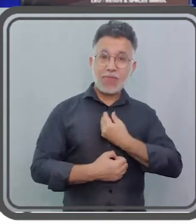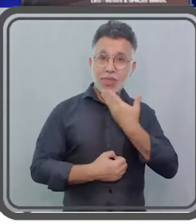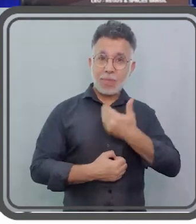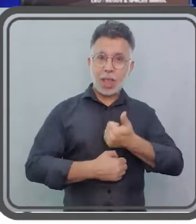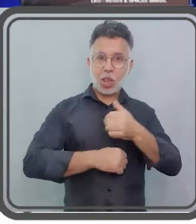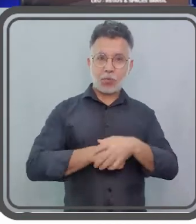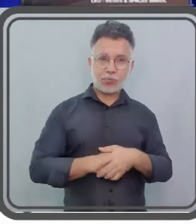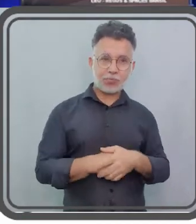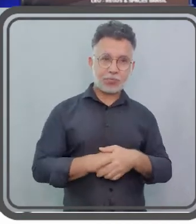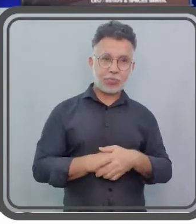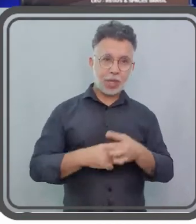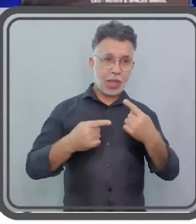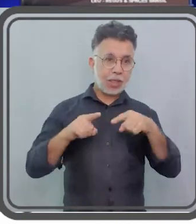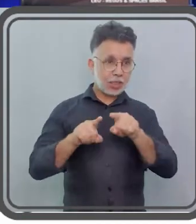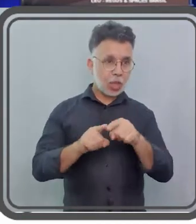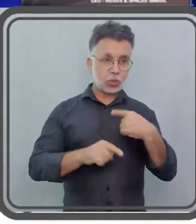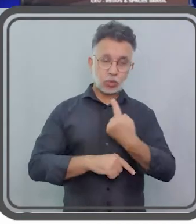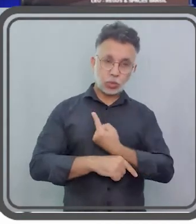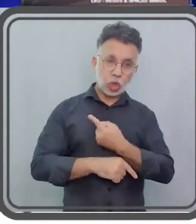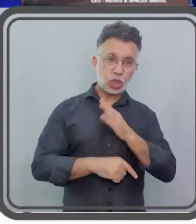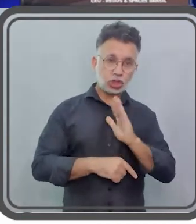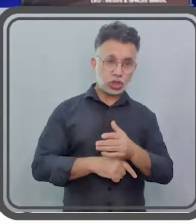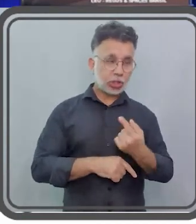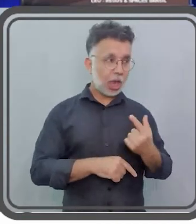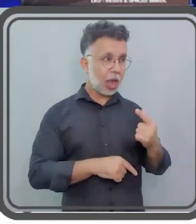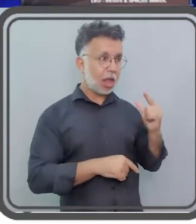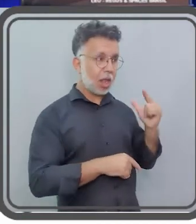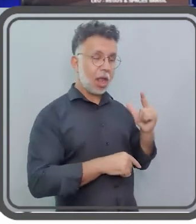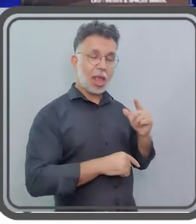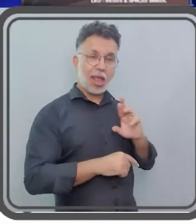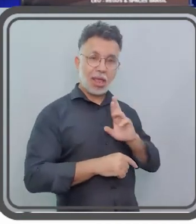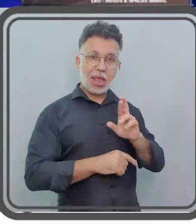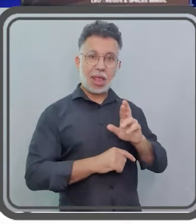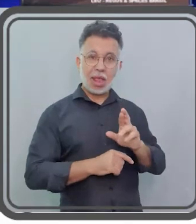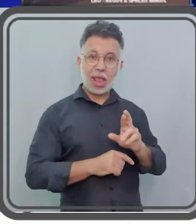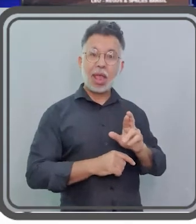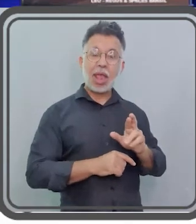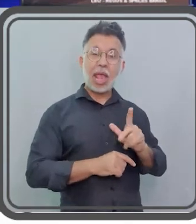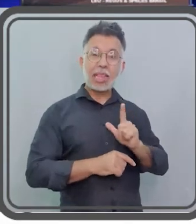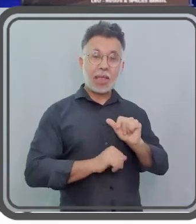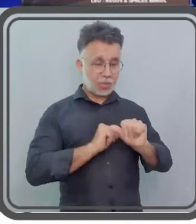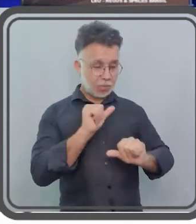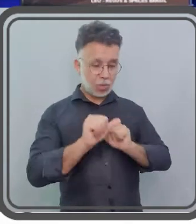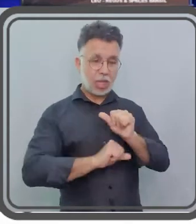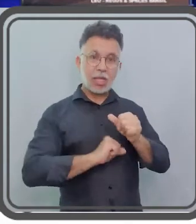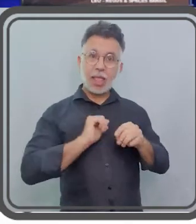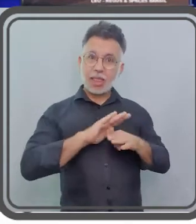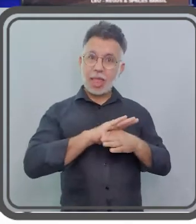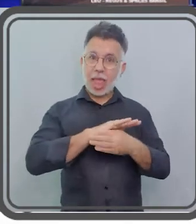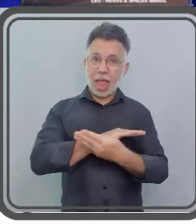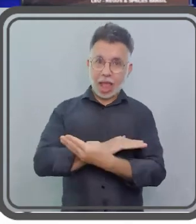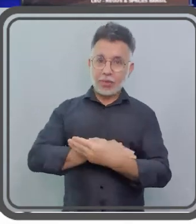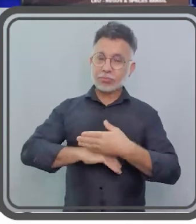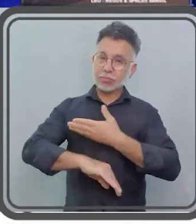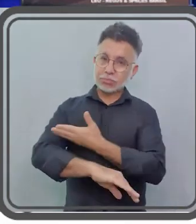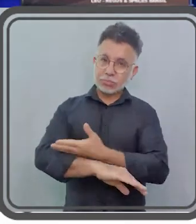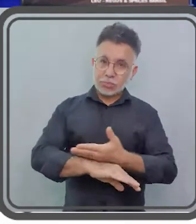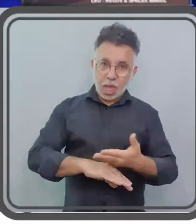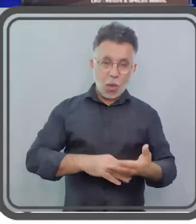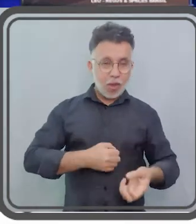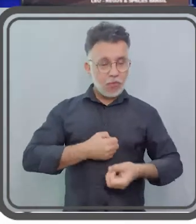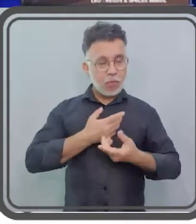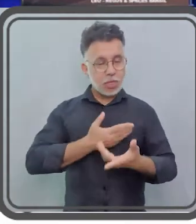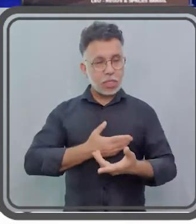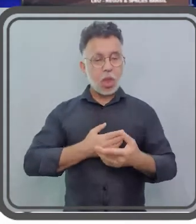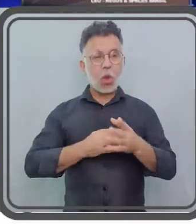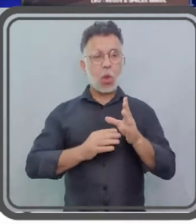Então, nós já saímos do diagnóstico, estamos em mudança de hábitos com informações, conteúdo,